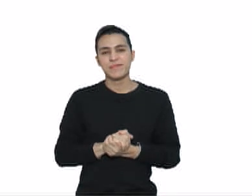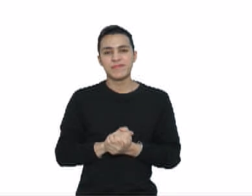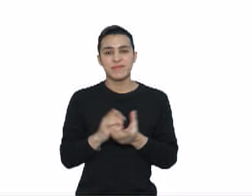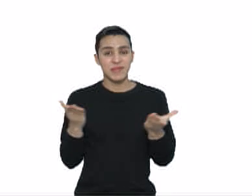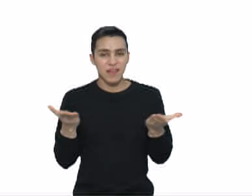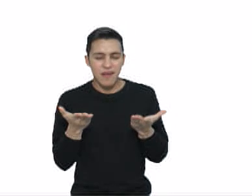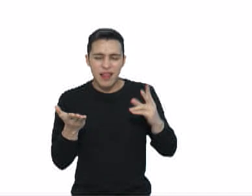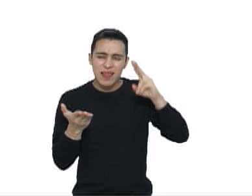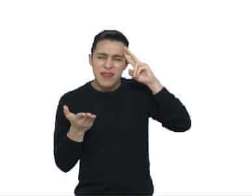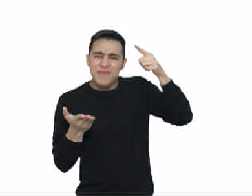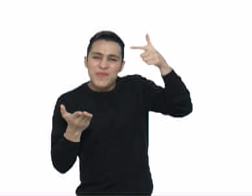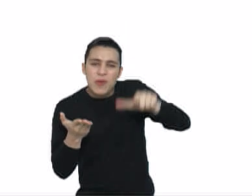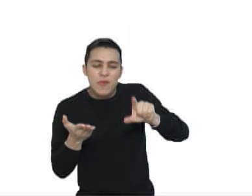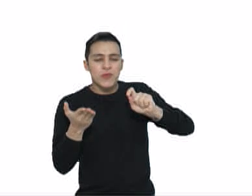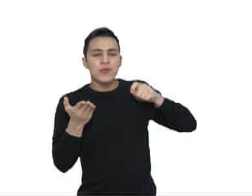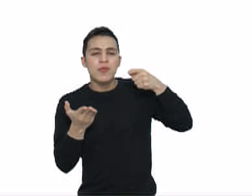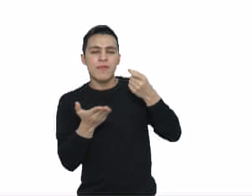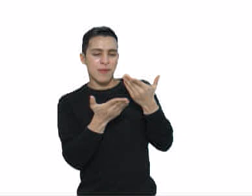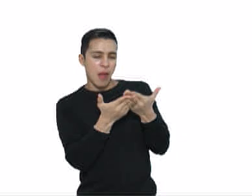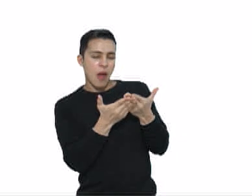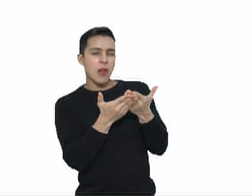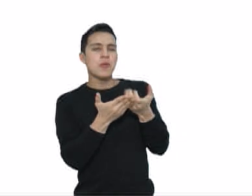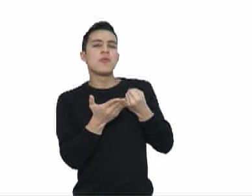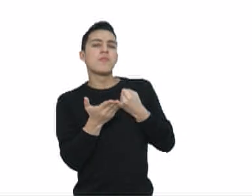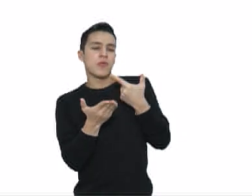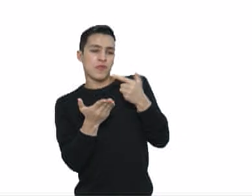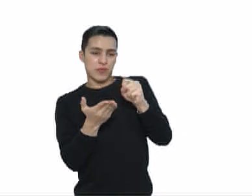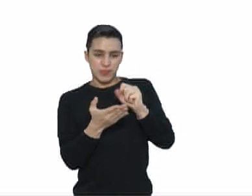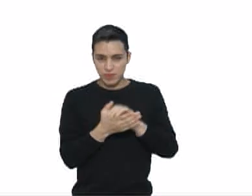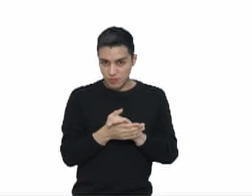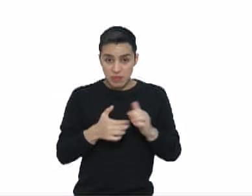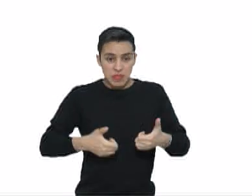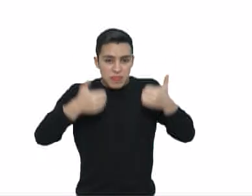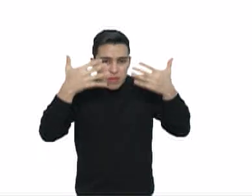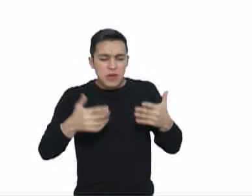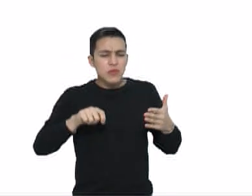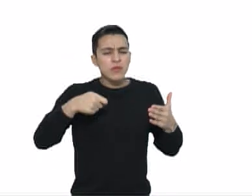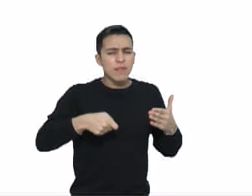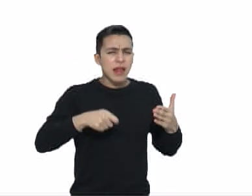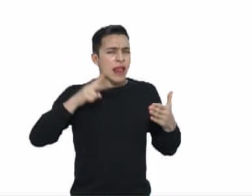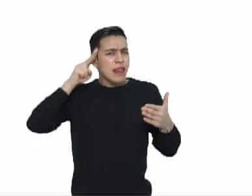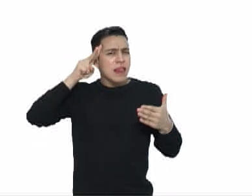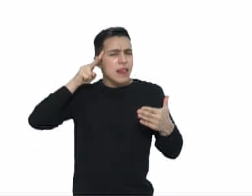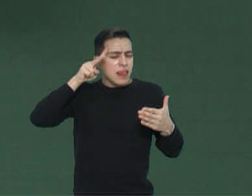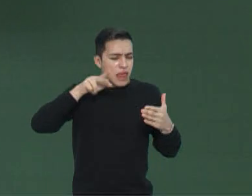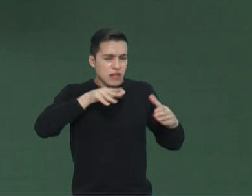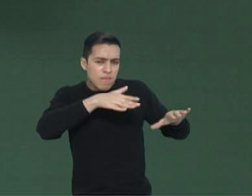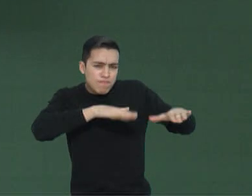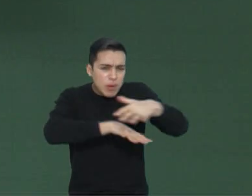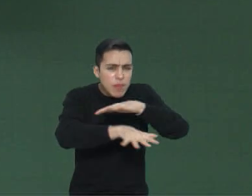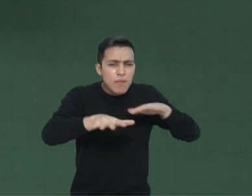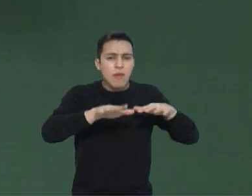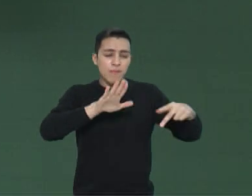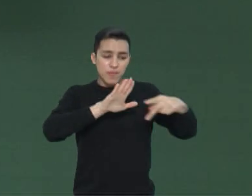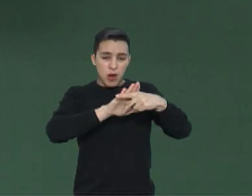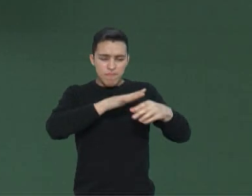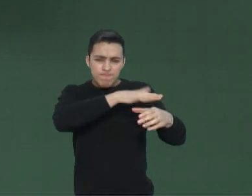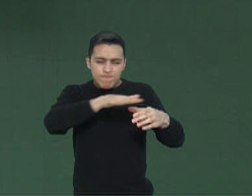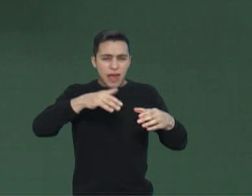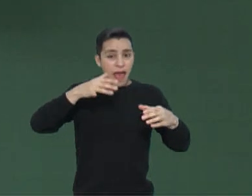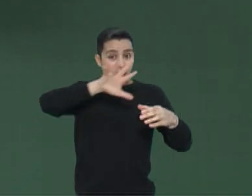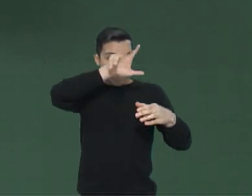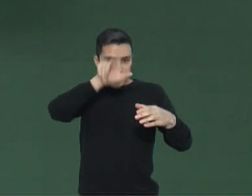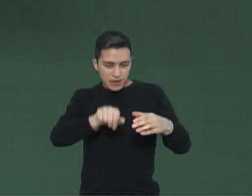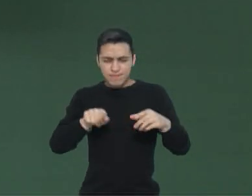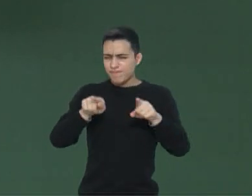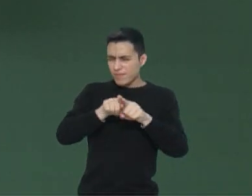Relembrando a aula de número 28. Nós vimos sobre a lenda do tambor africano, nós vimos também sobre a importância